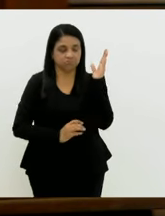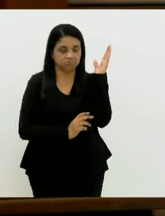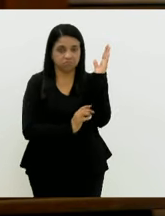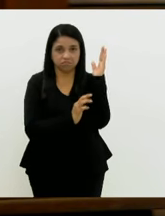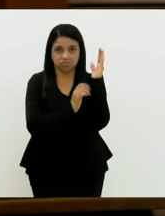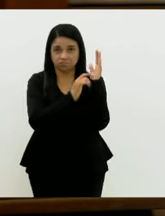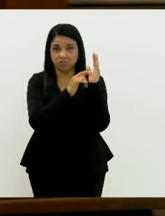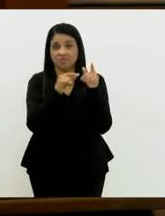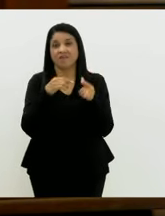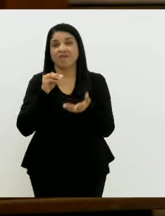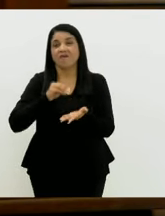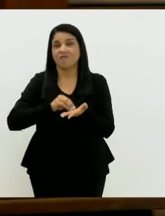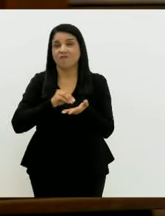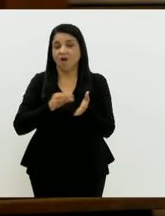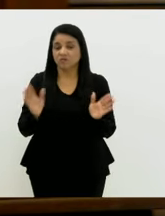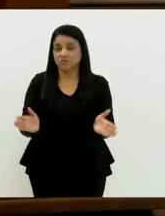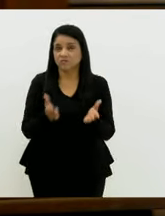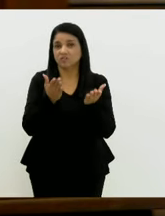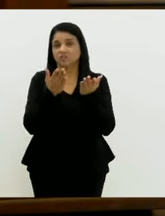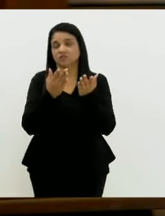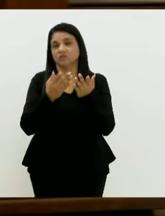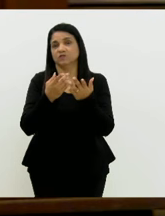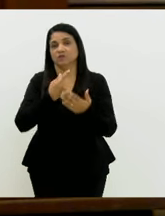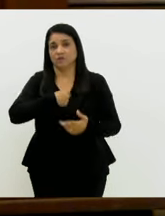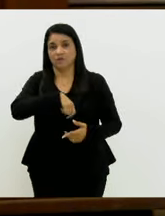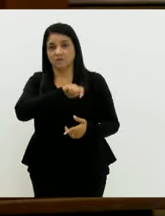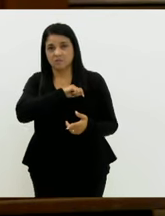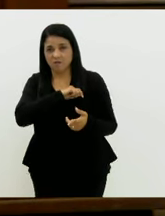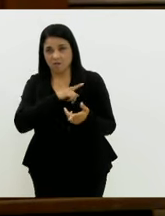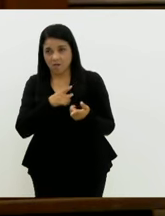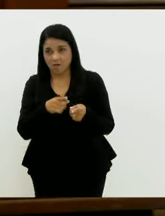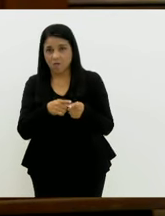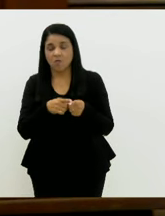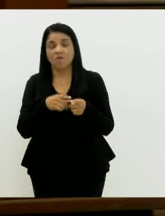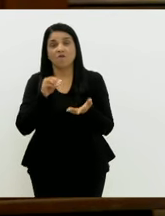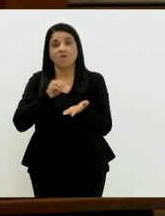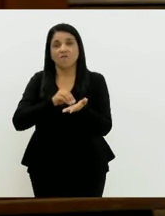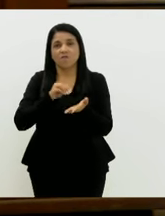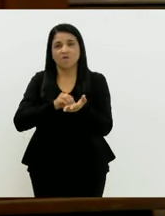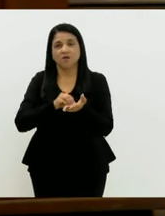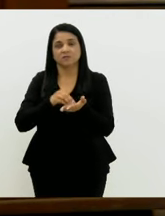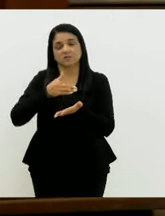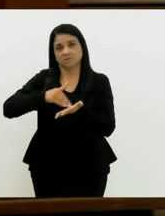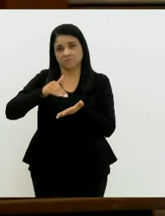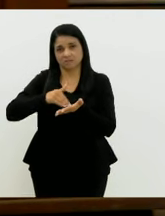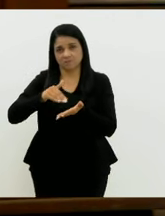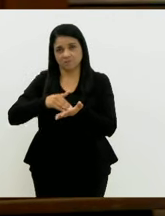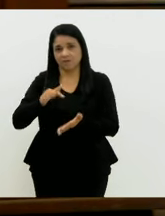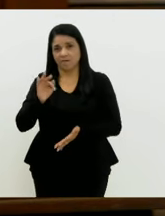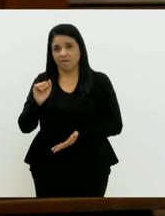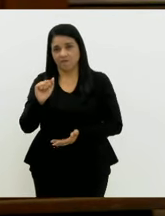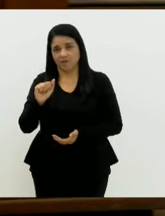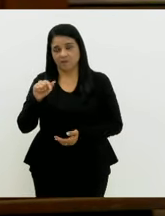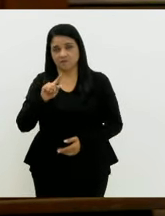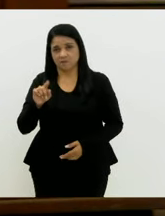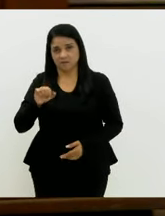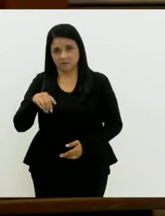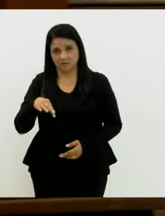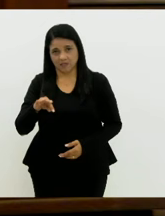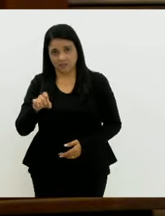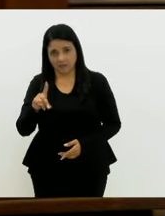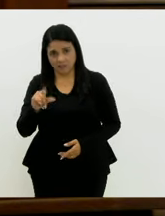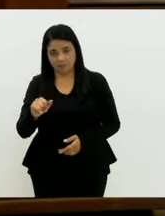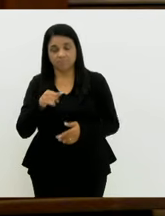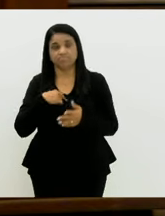que falta a nossa Secretaria de Estado de Fazenda regulamentar, porque já existe